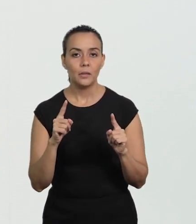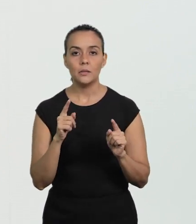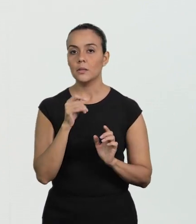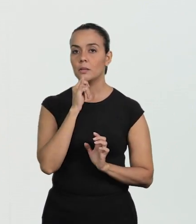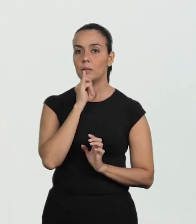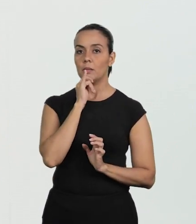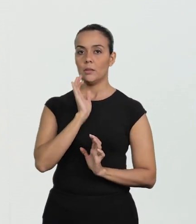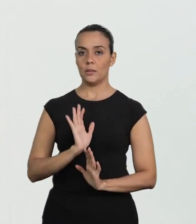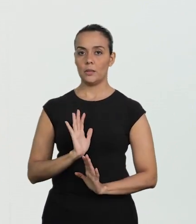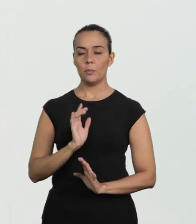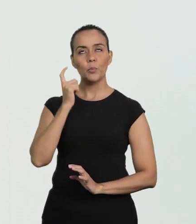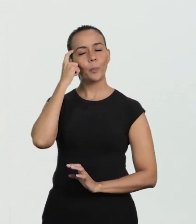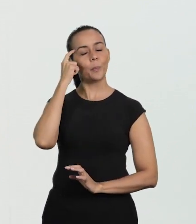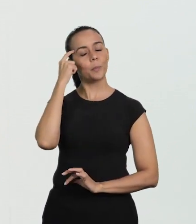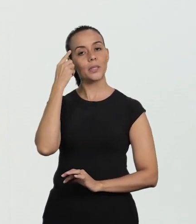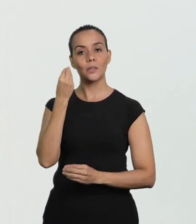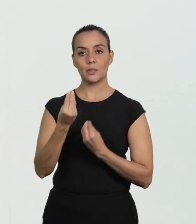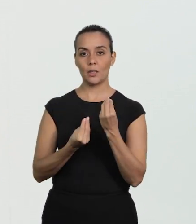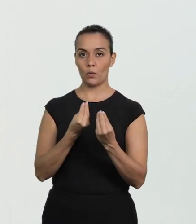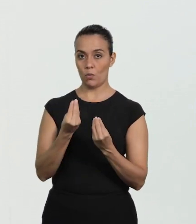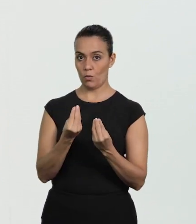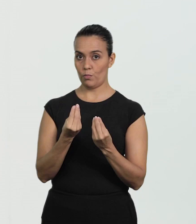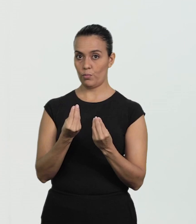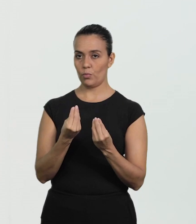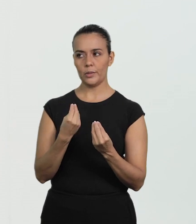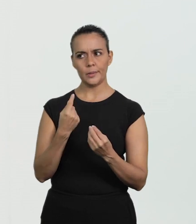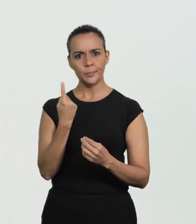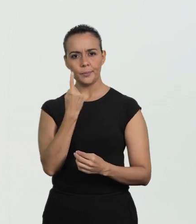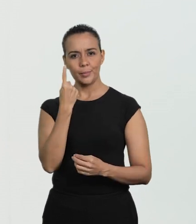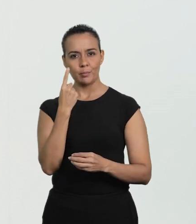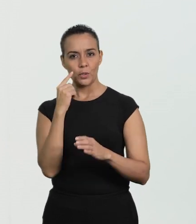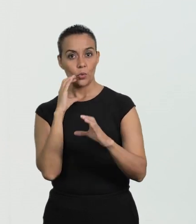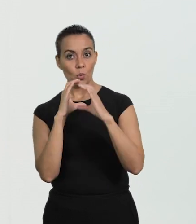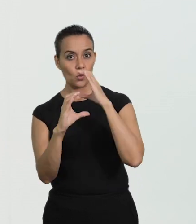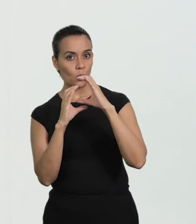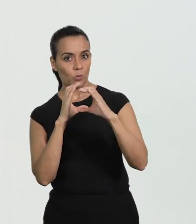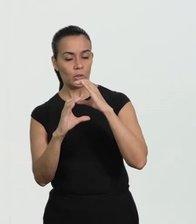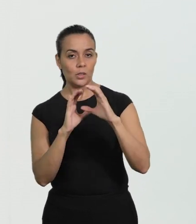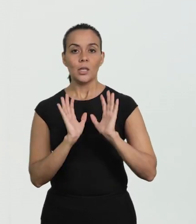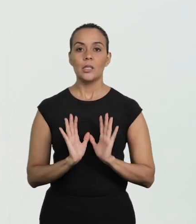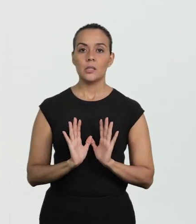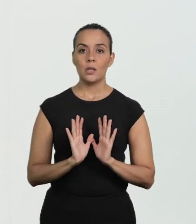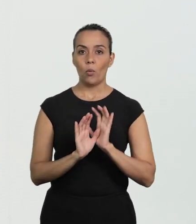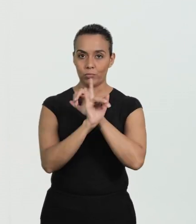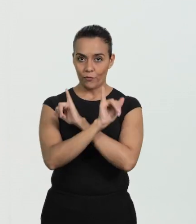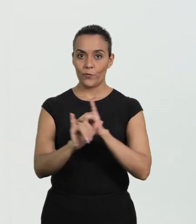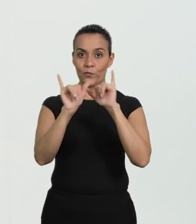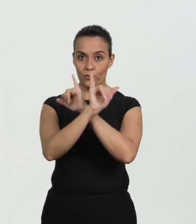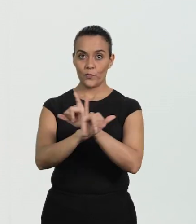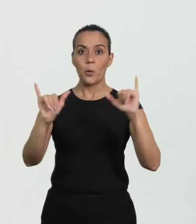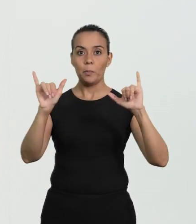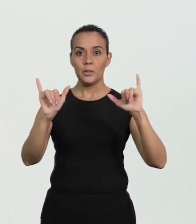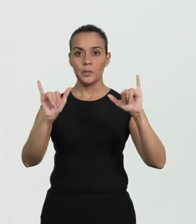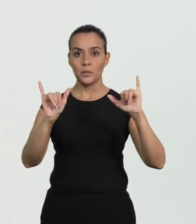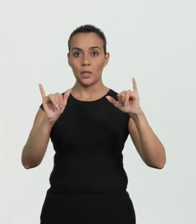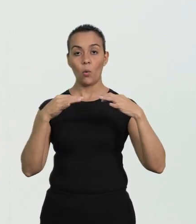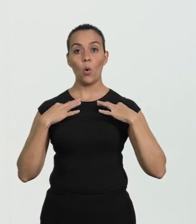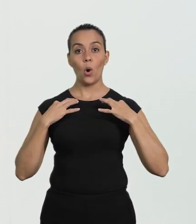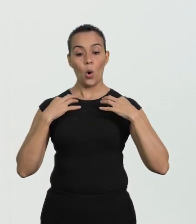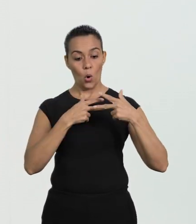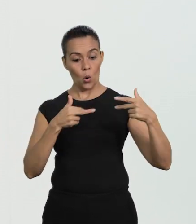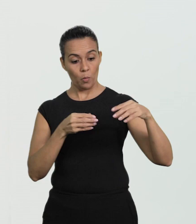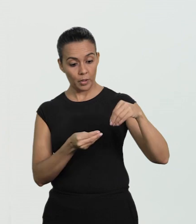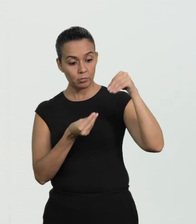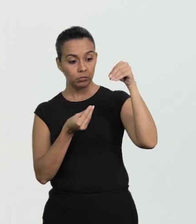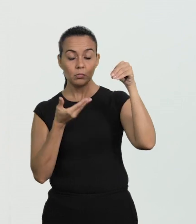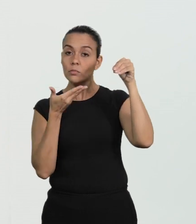preciso comunicar e trazer para essa consumidora, para esse consumidor, da onde vem essa peça, como que é a cadeia